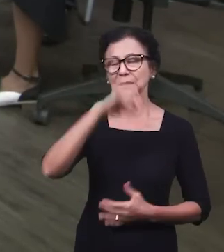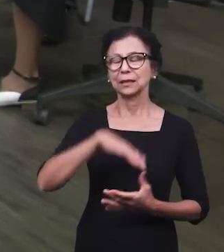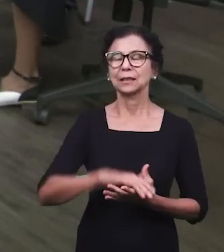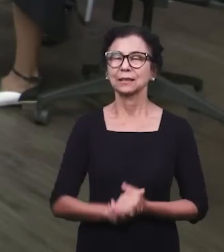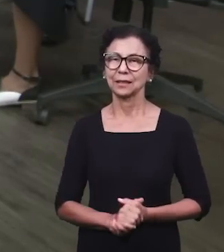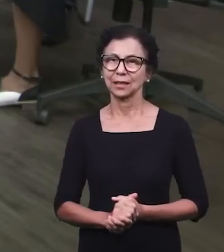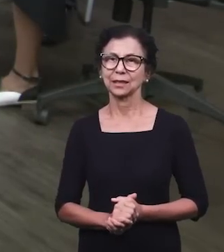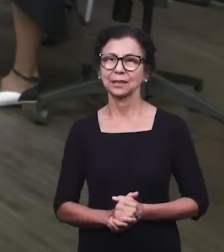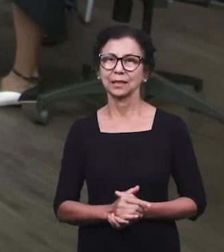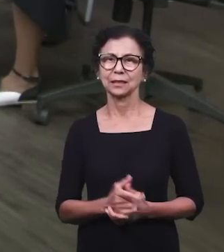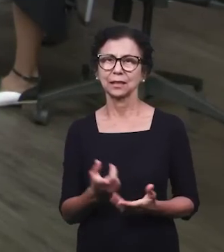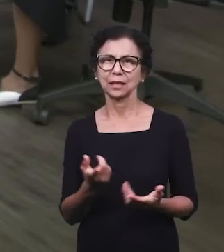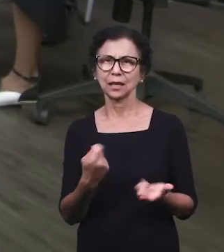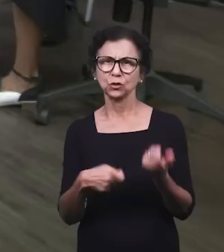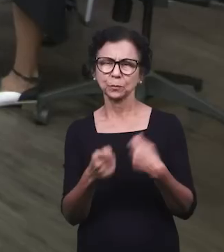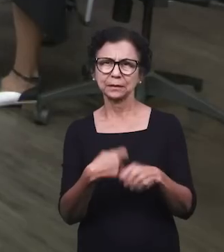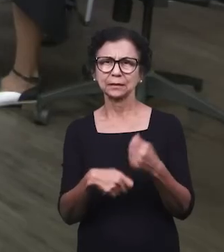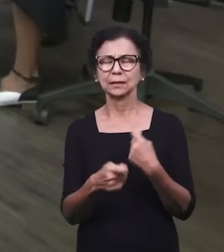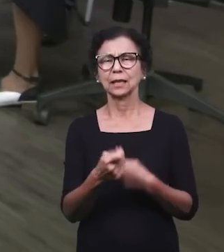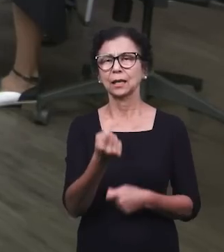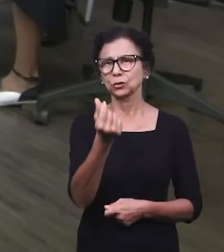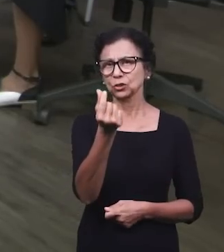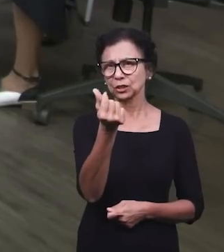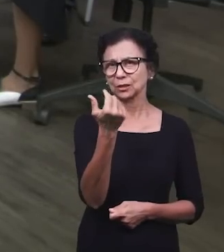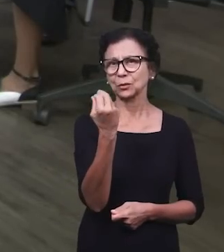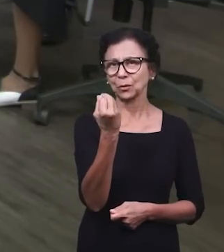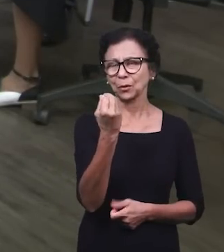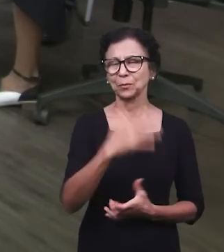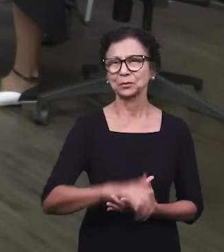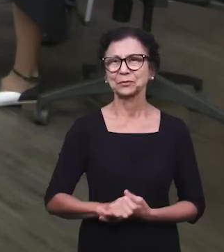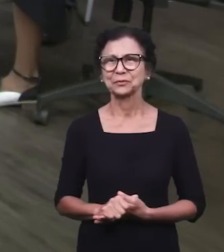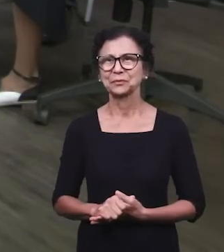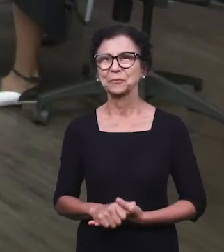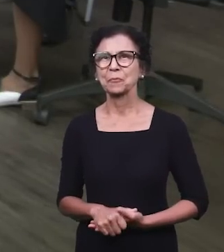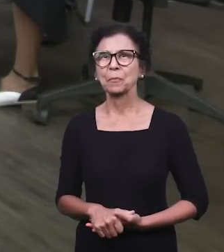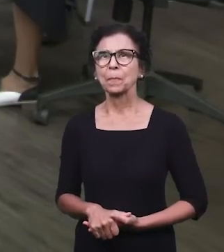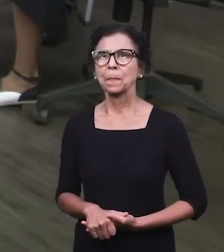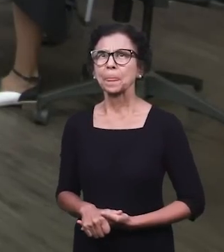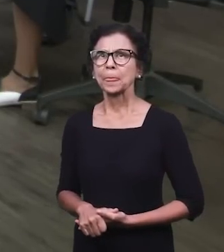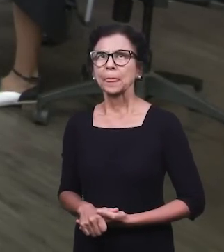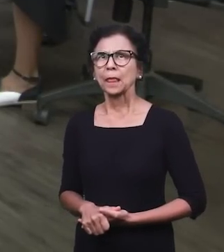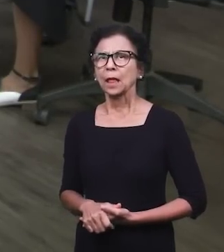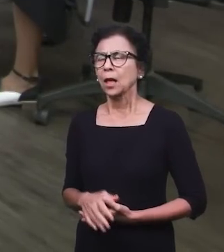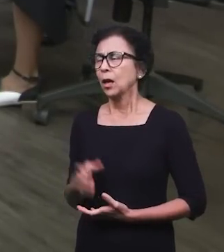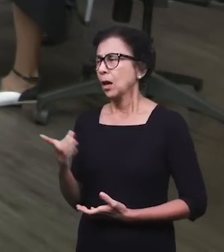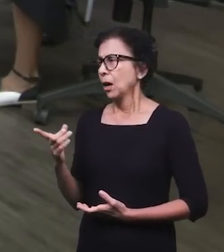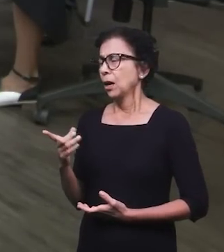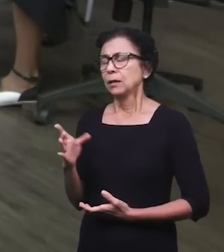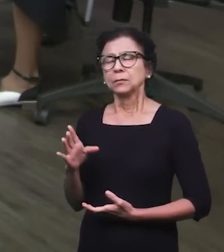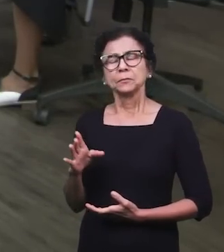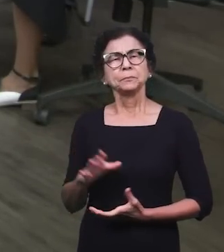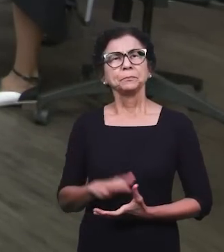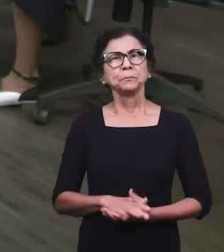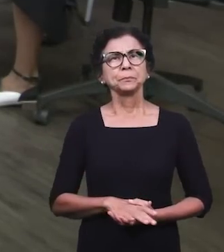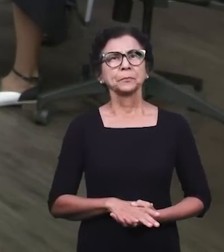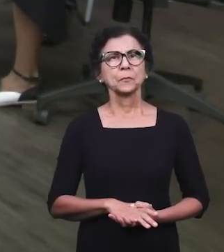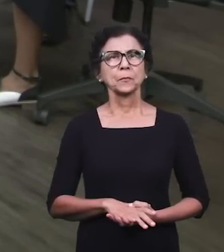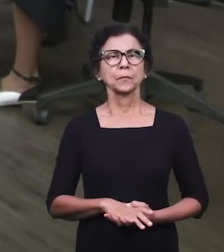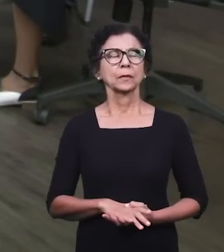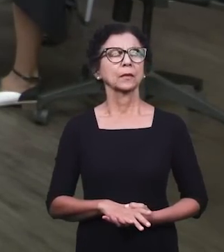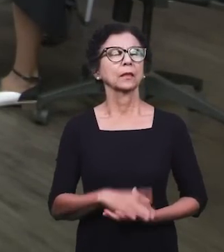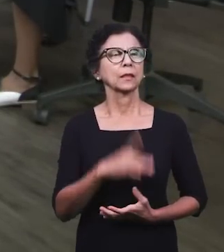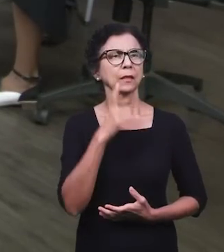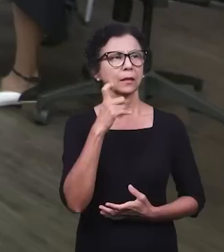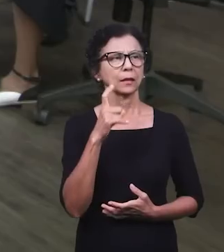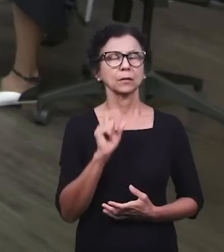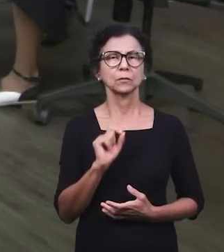feliz na presença do Senhor. Muito bem. Andréia, fique à vontade, se você tiver alguma pergunta a fazer, pastor, seria interessante, aquilo que a gente estava